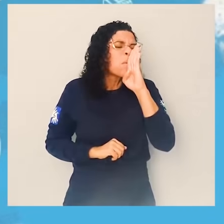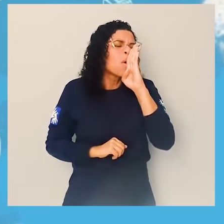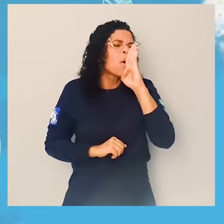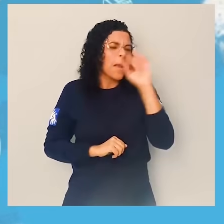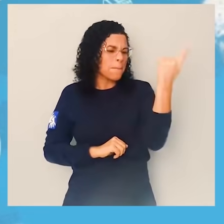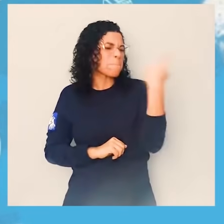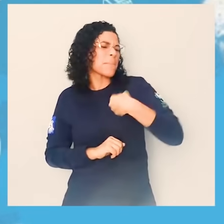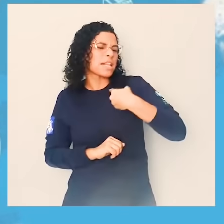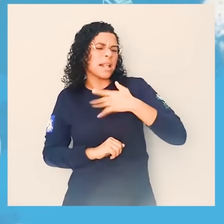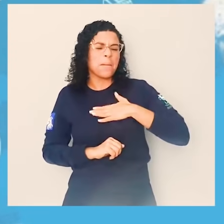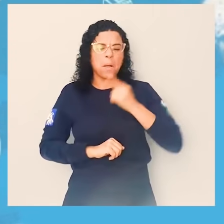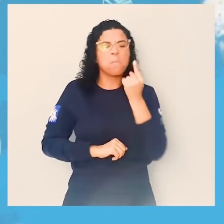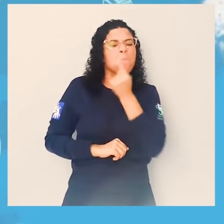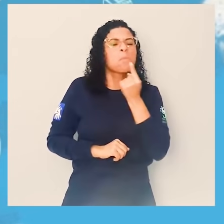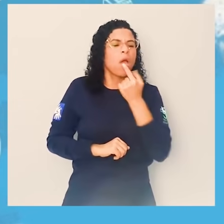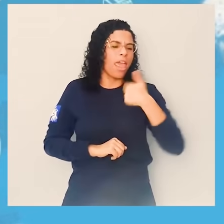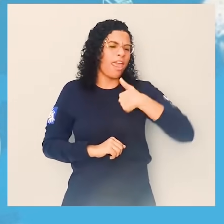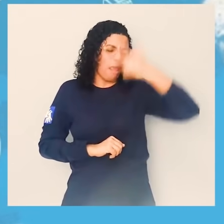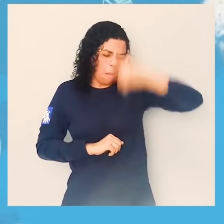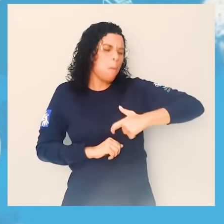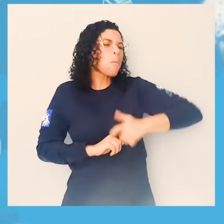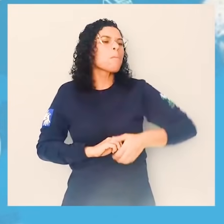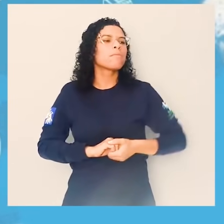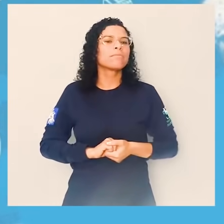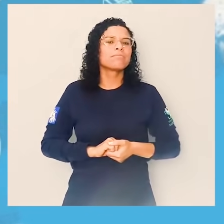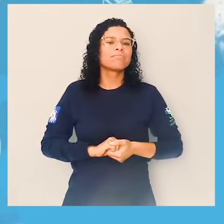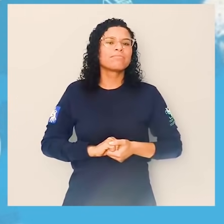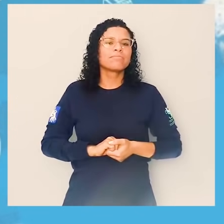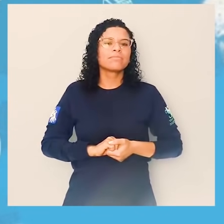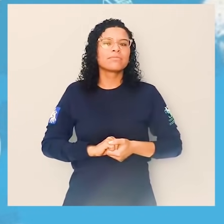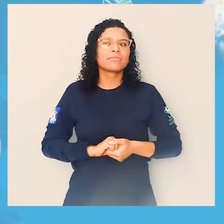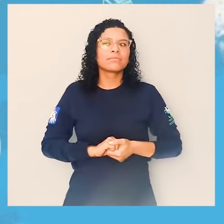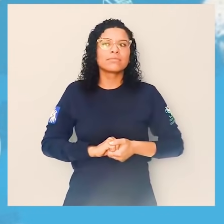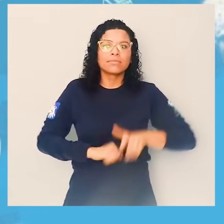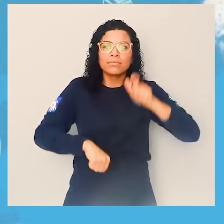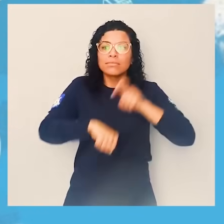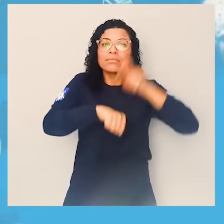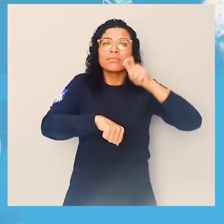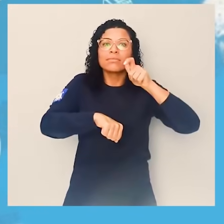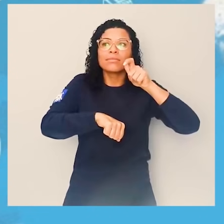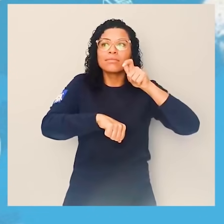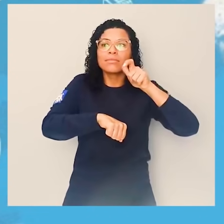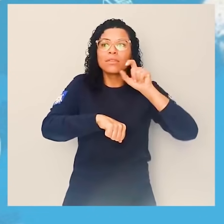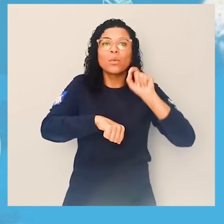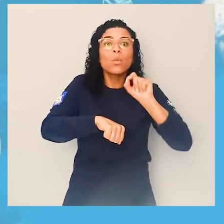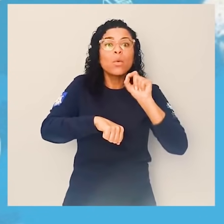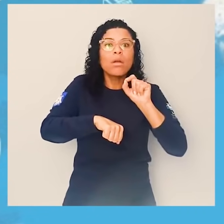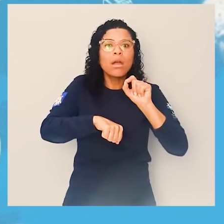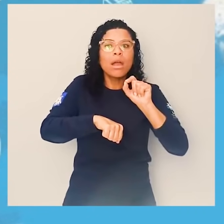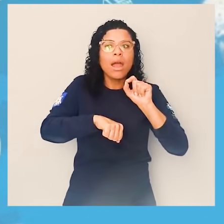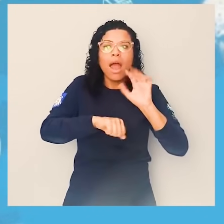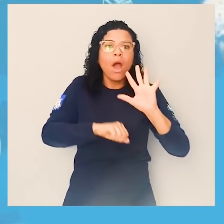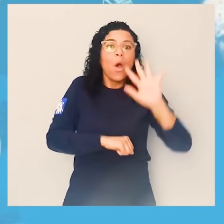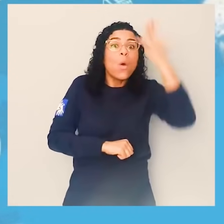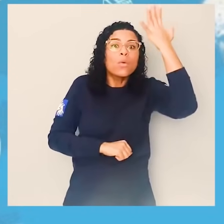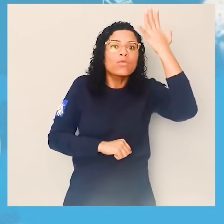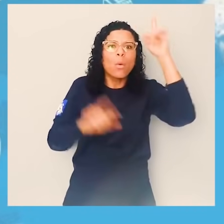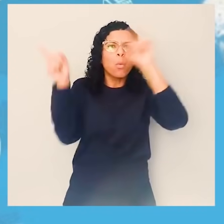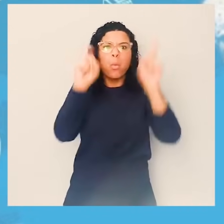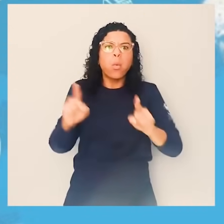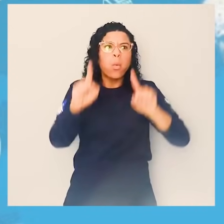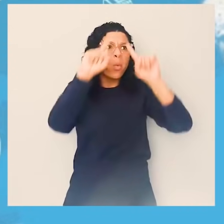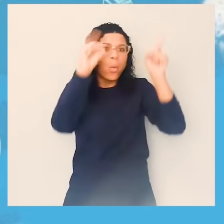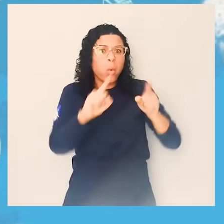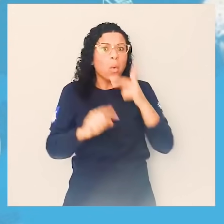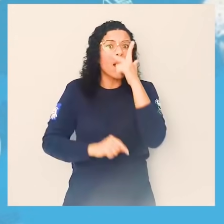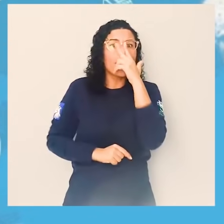"Cala a boca, já morreu! Quem manda na minha boca sou eu!" No mesmo instante, ouviu-se um estalo como se fosse